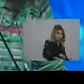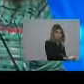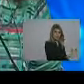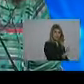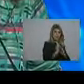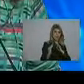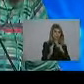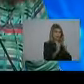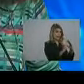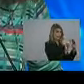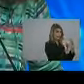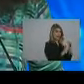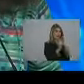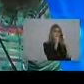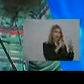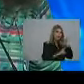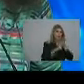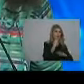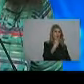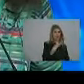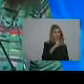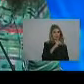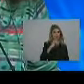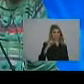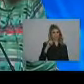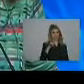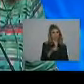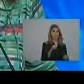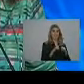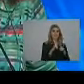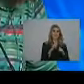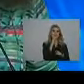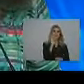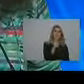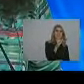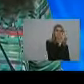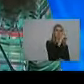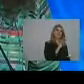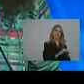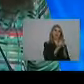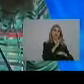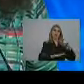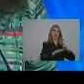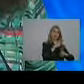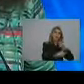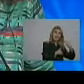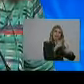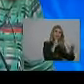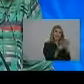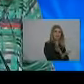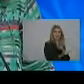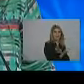habitação popular, que ainda tem um déficit de quase 400 mil habitações, e urbanização das favelas. Isso é mão de obra intensiva, é emprego.